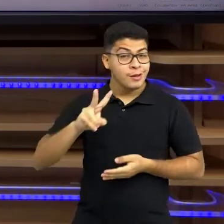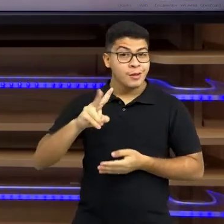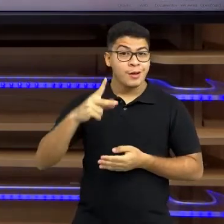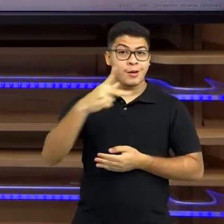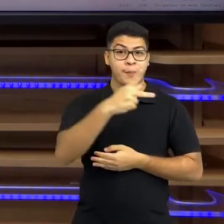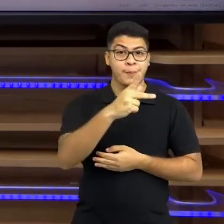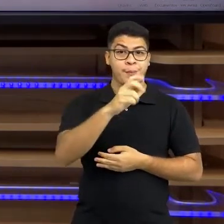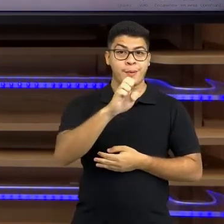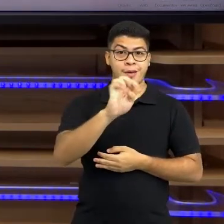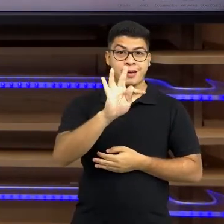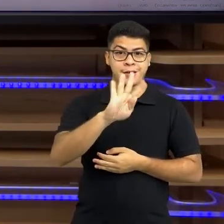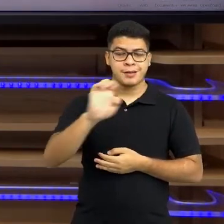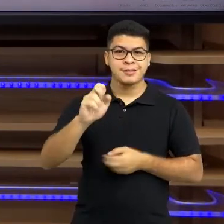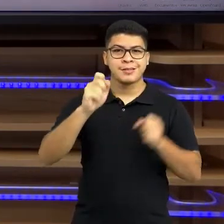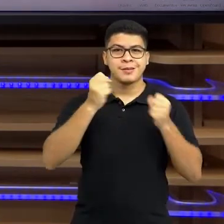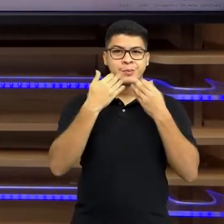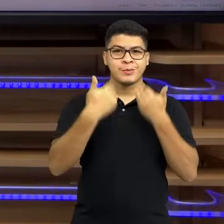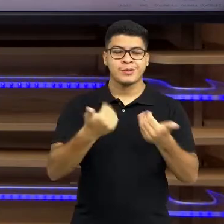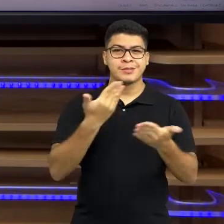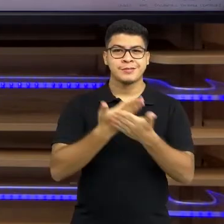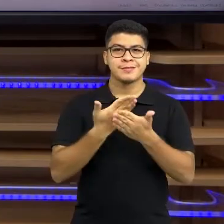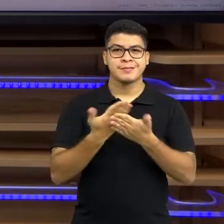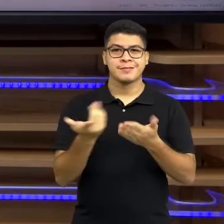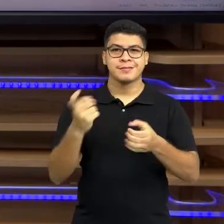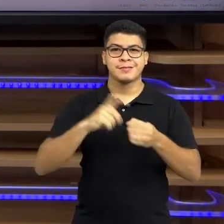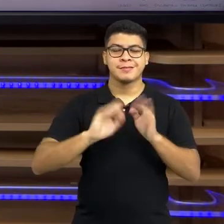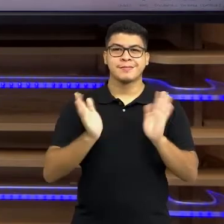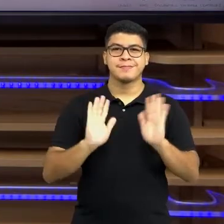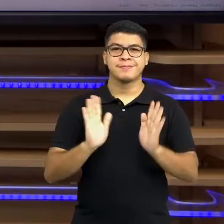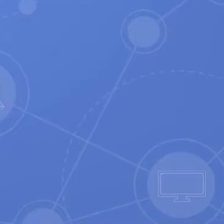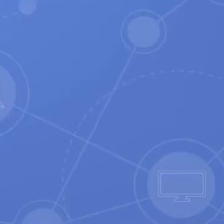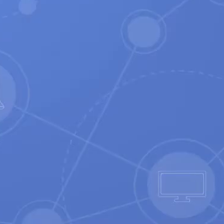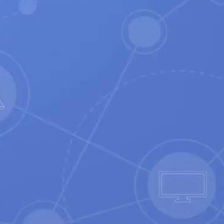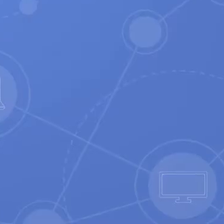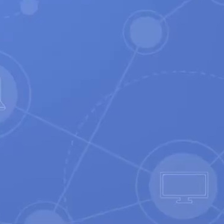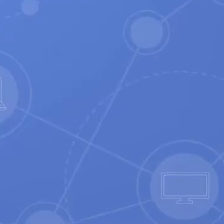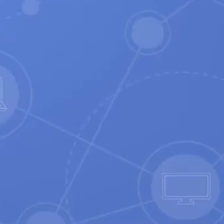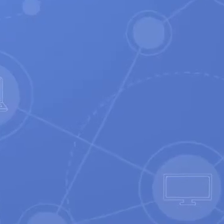com a professora Pet. Bons estudos, até a próxima!